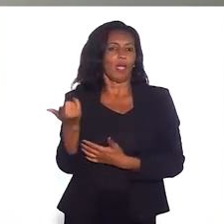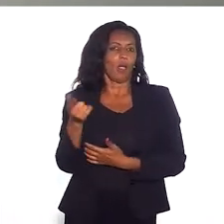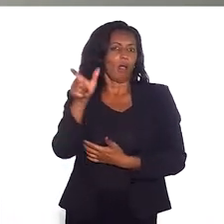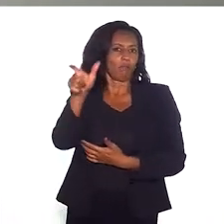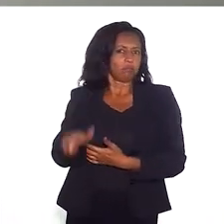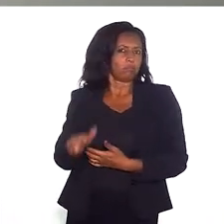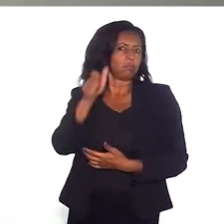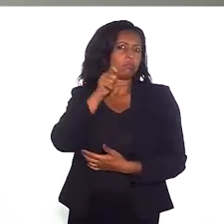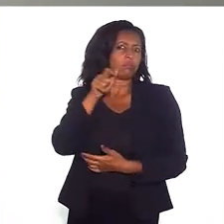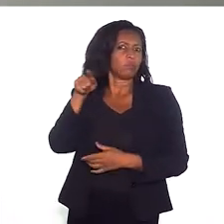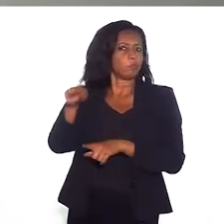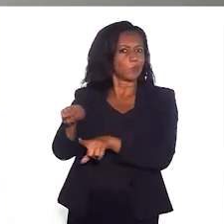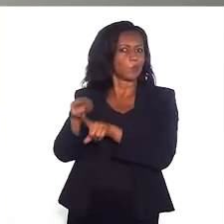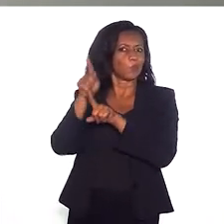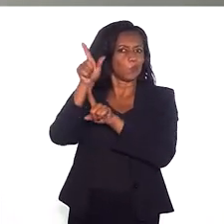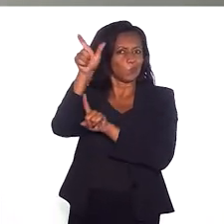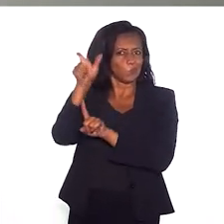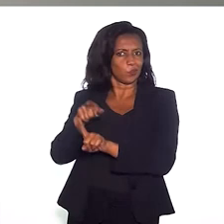Wangari Maathai